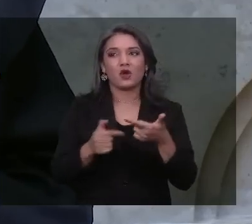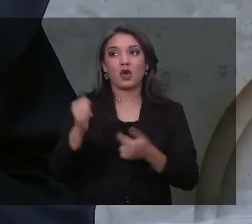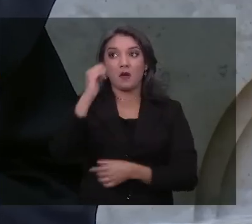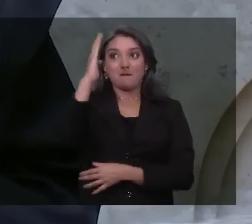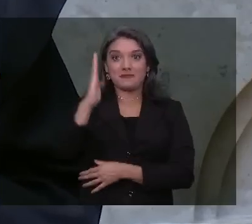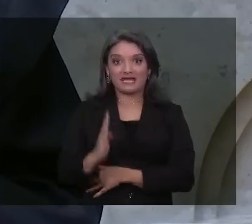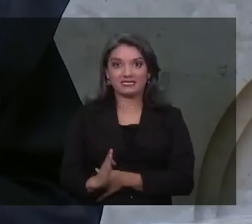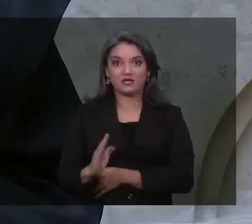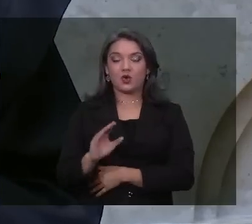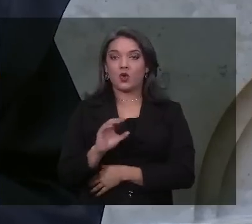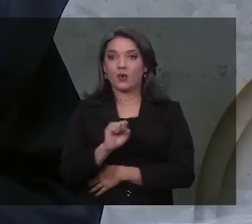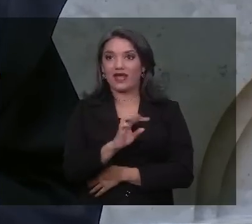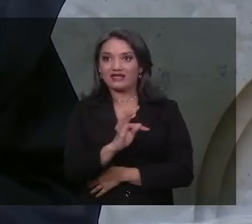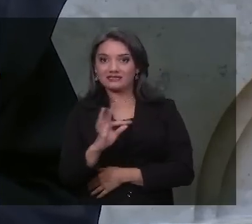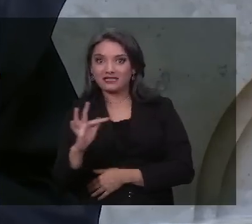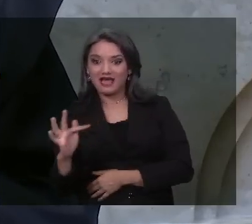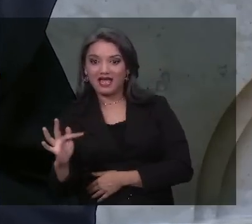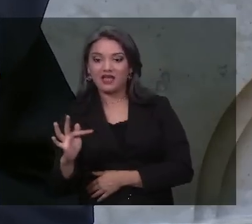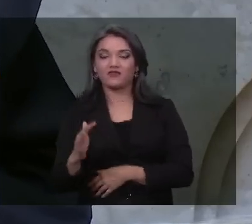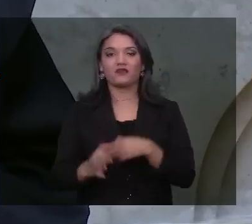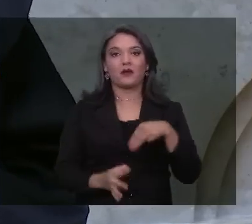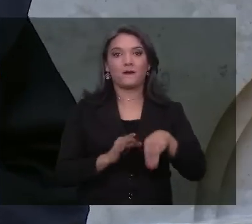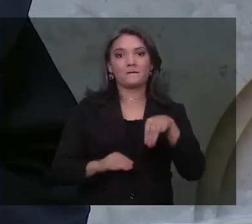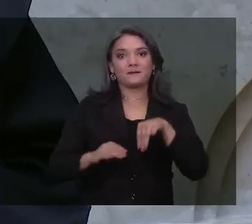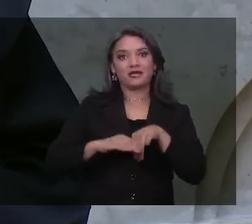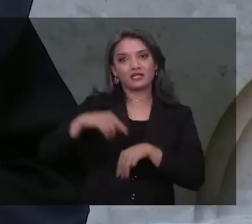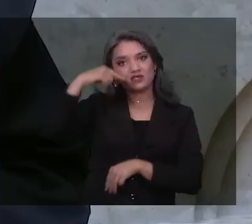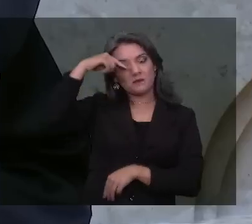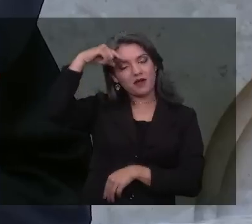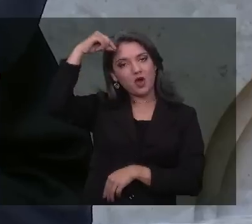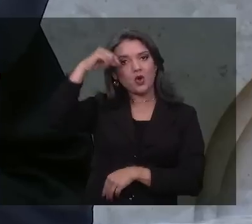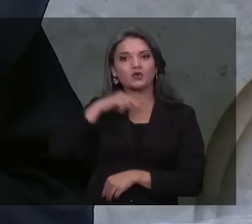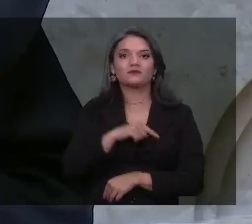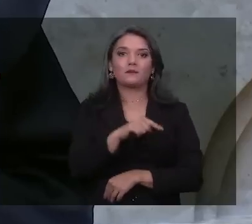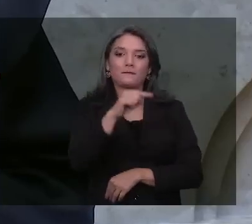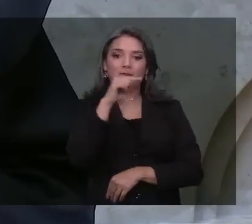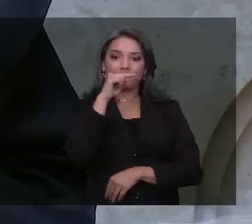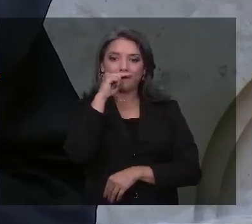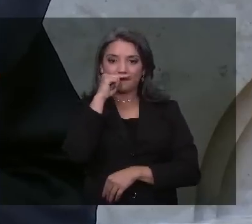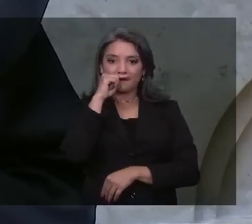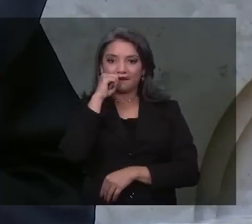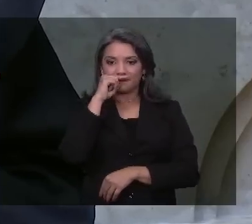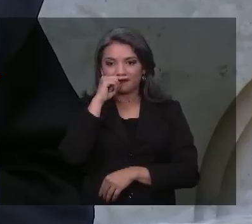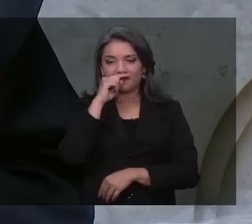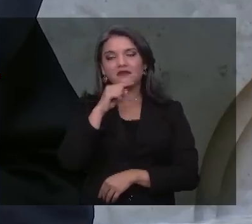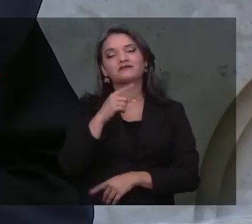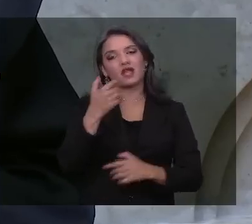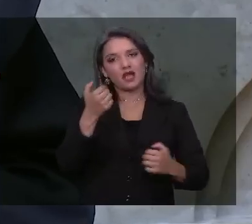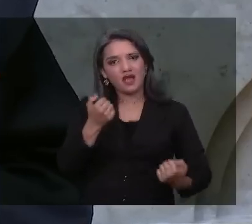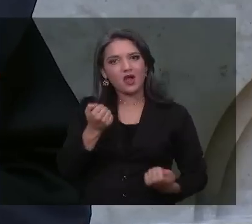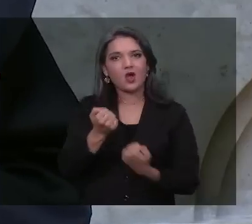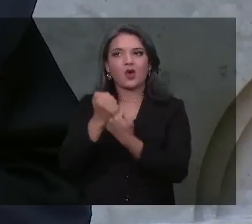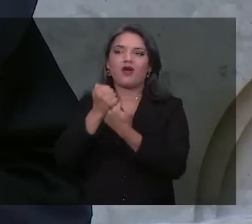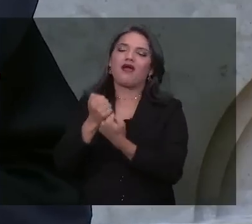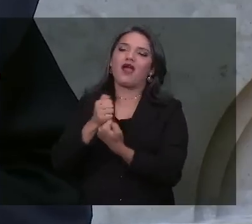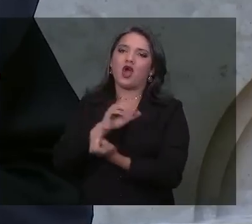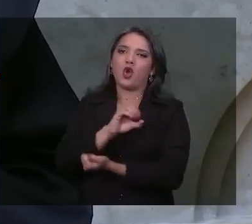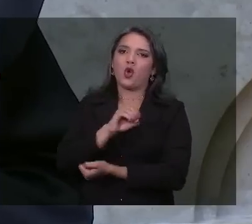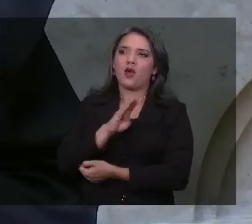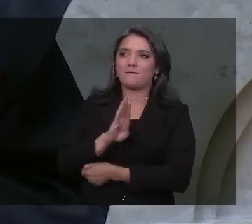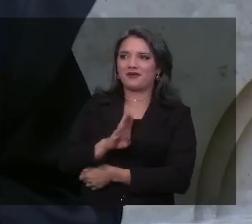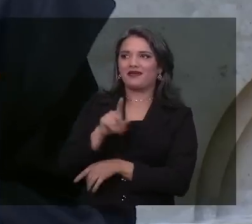Federal, os ministros Roberto Barroso e Edson Fachin contem com a OAB e com a advocacia